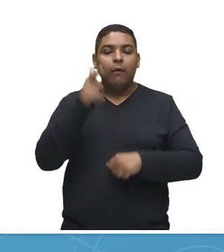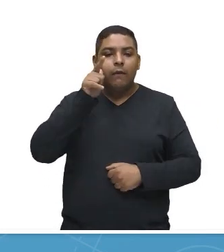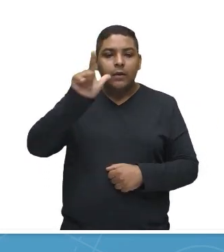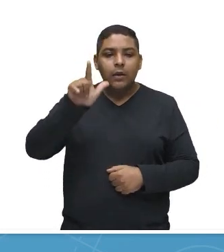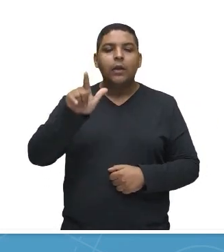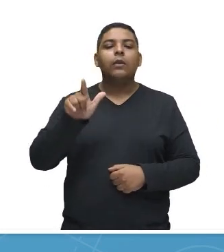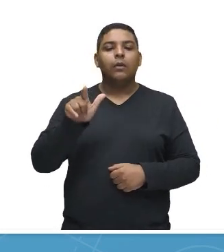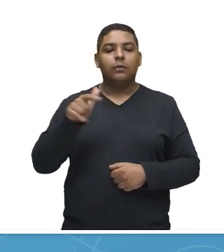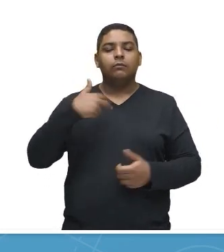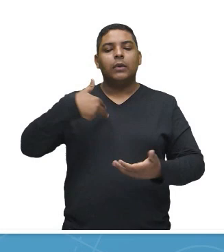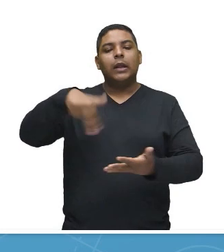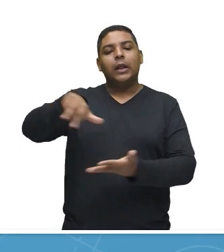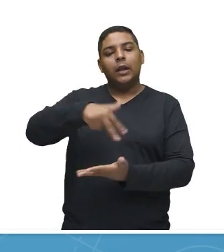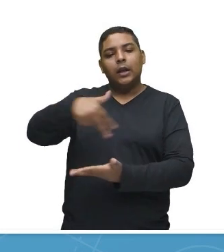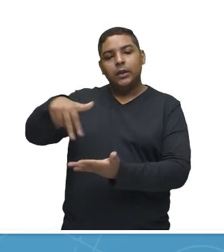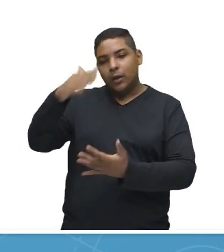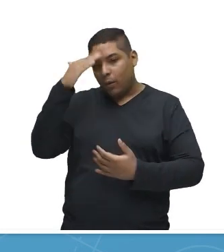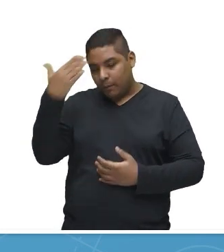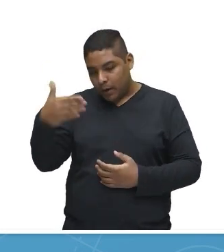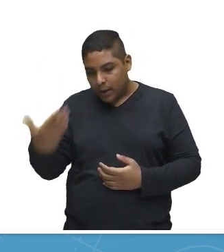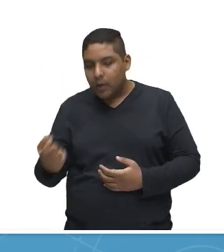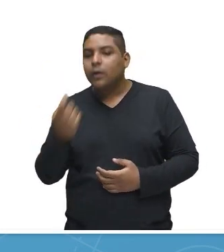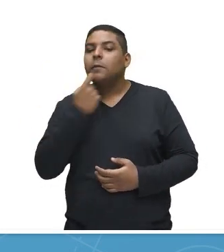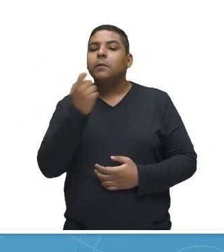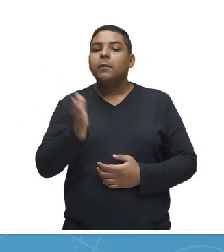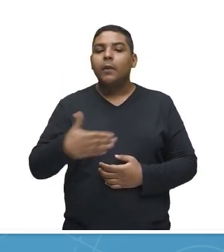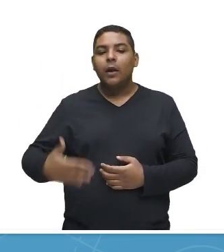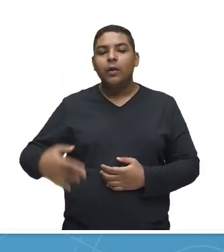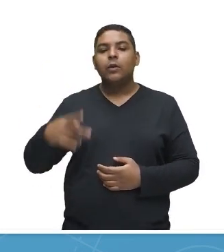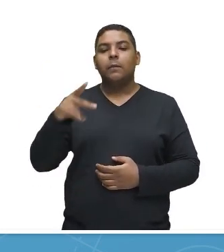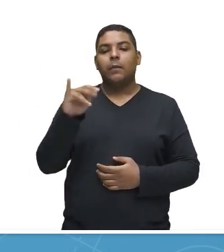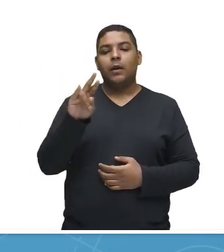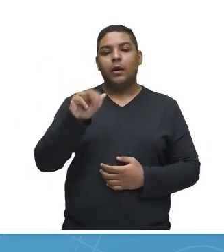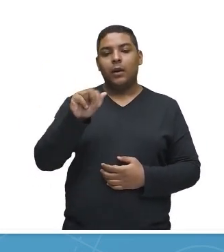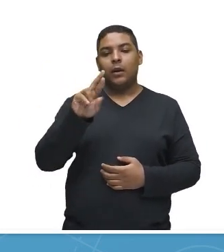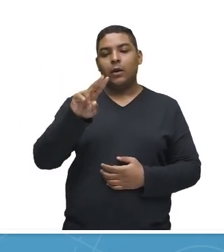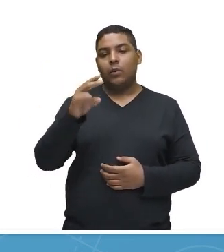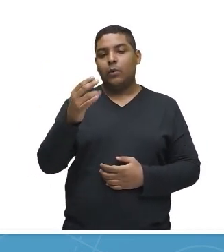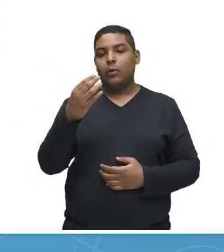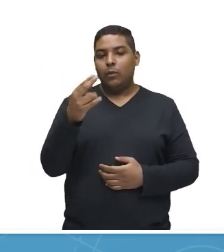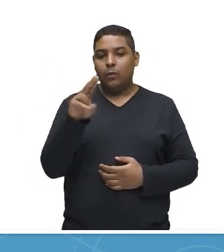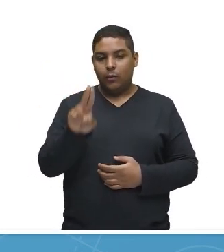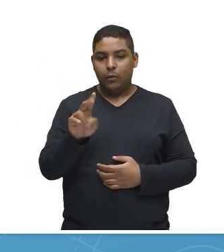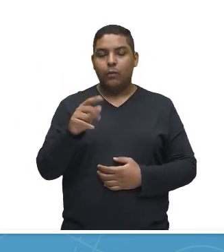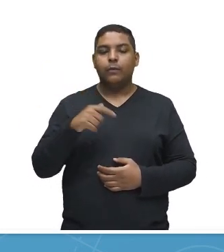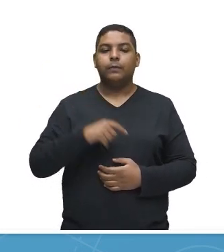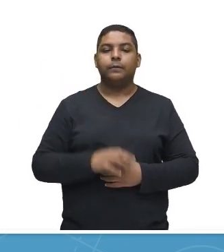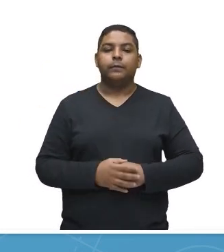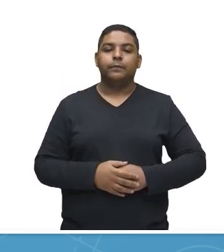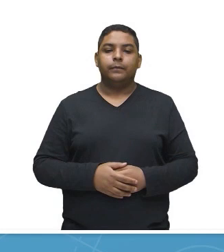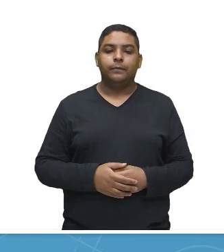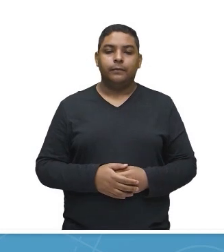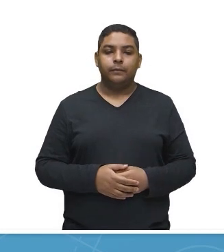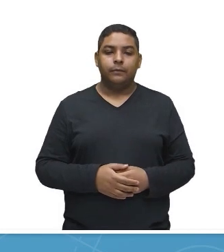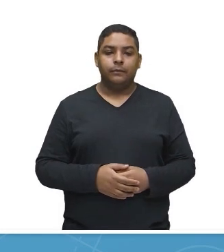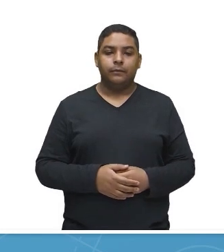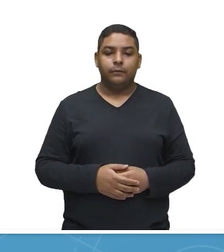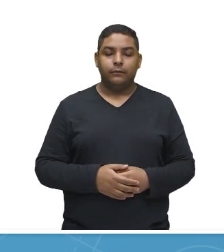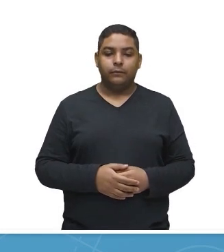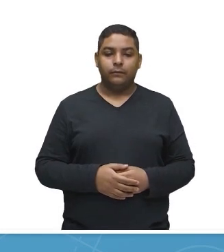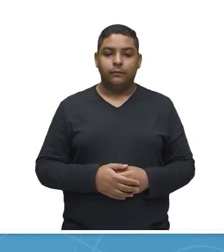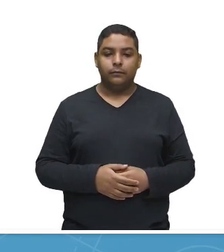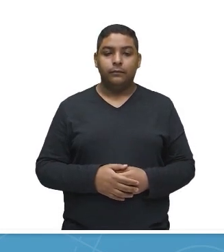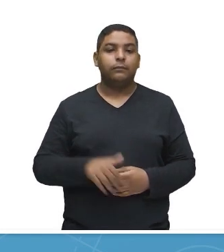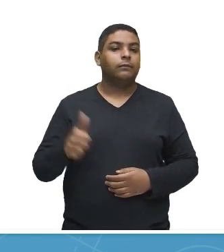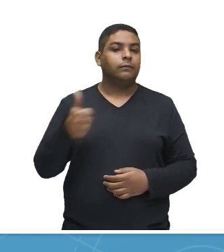os braços e dança em homenagem ao pirarucu em torno do seu oponente. Então, a primeira nós